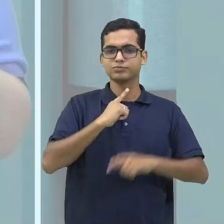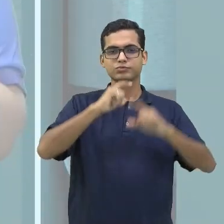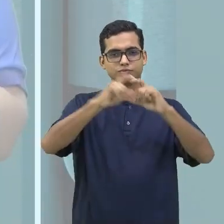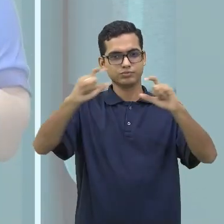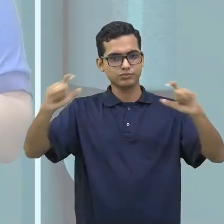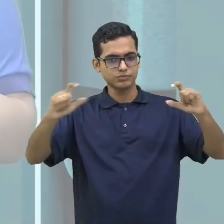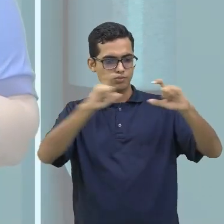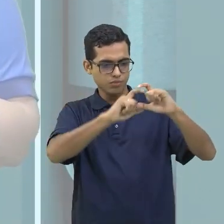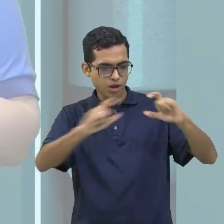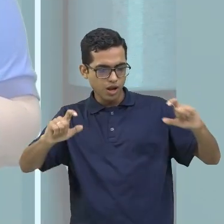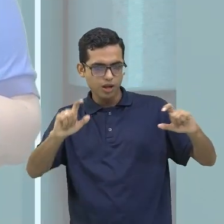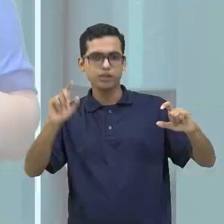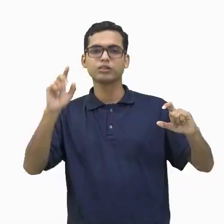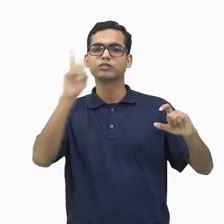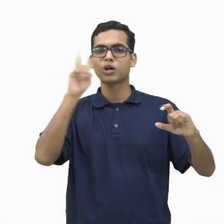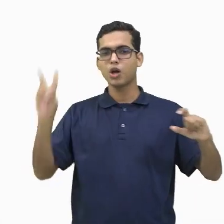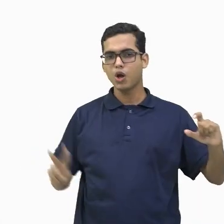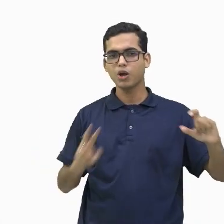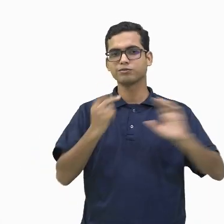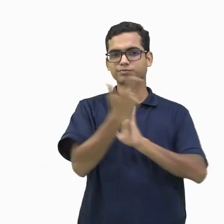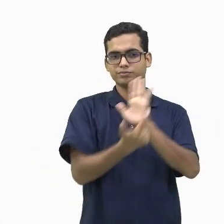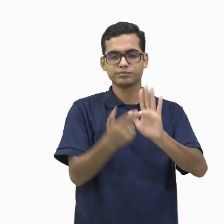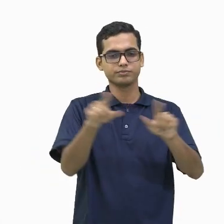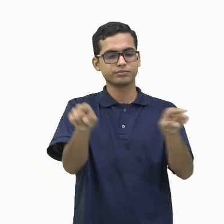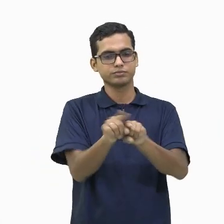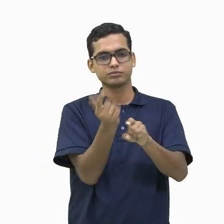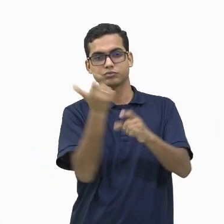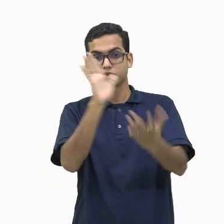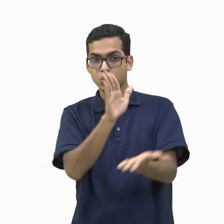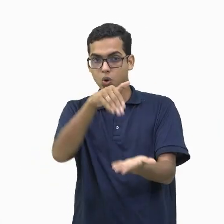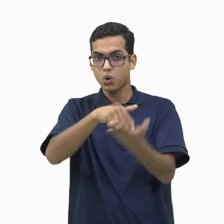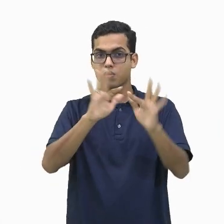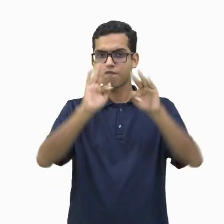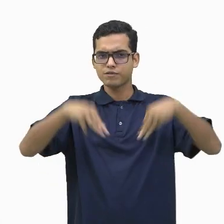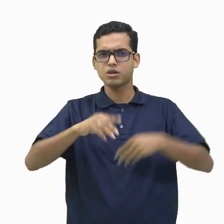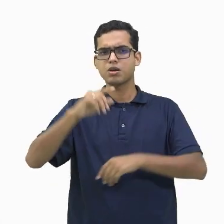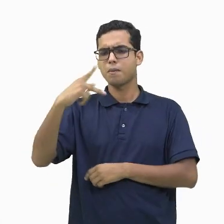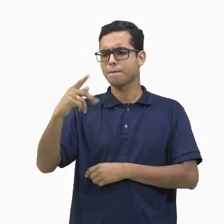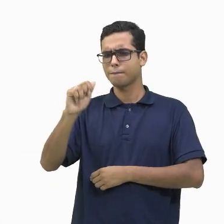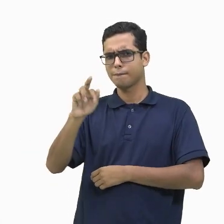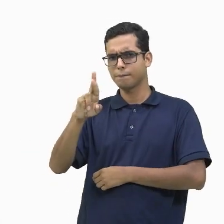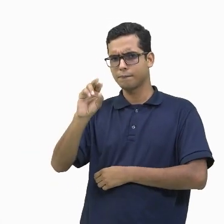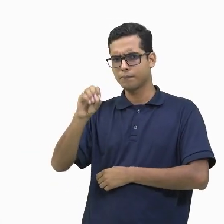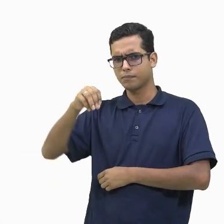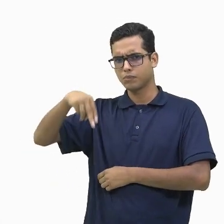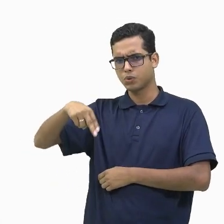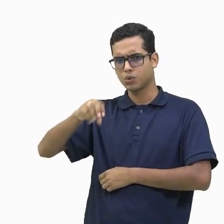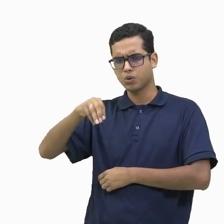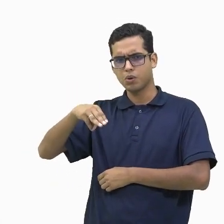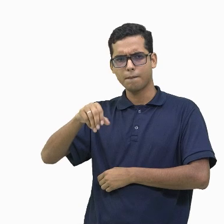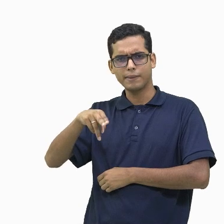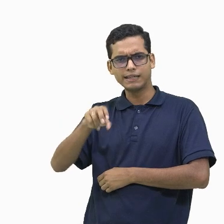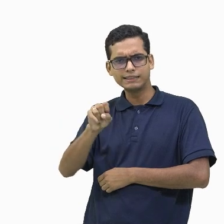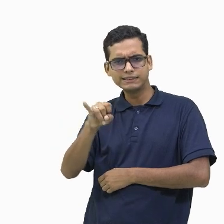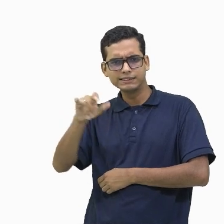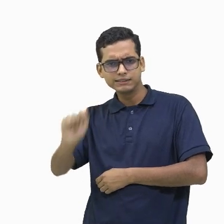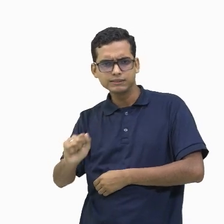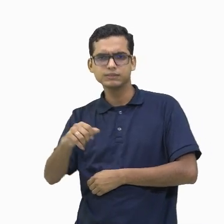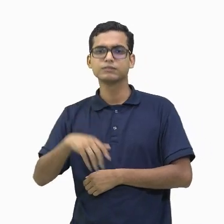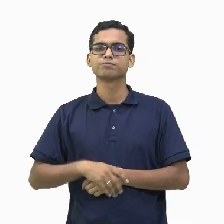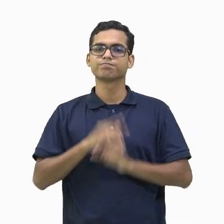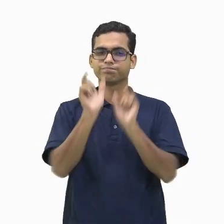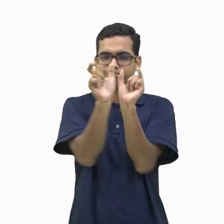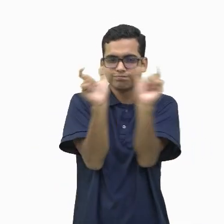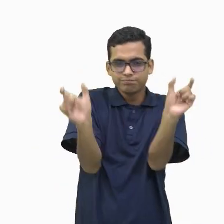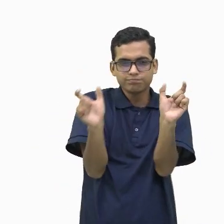E para finalizar, nós temos a paronomásia, que ocorre quando palavras parônimas são aproximadas na